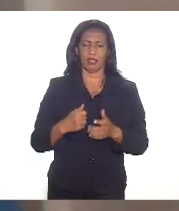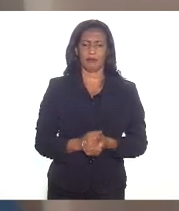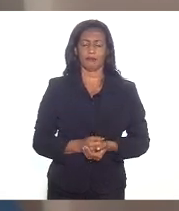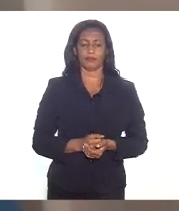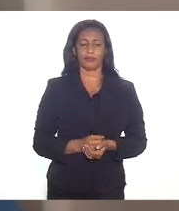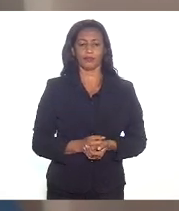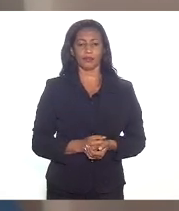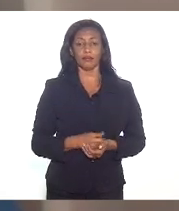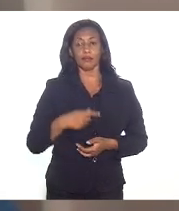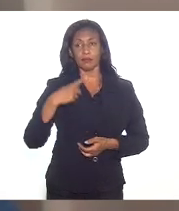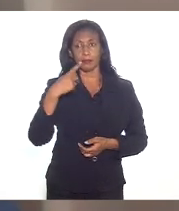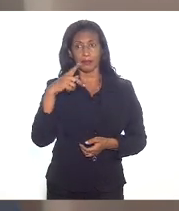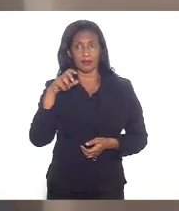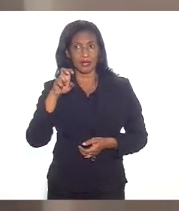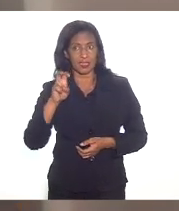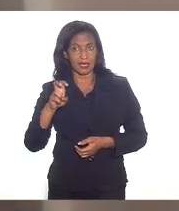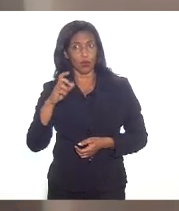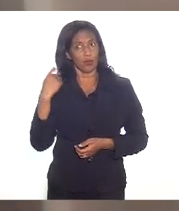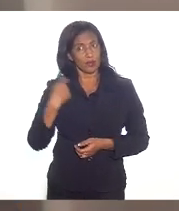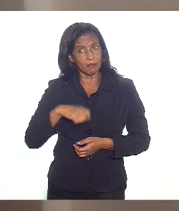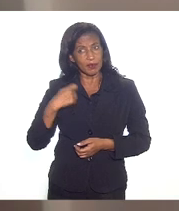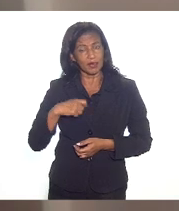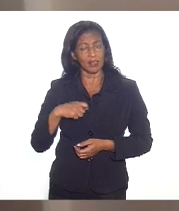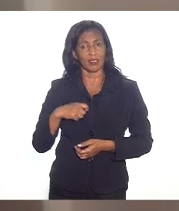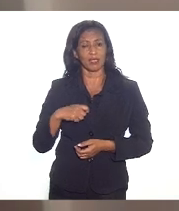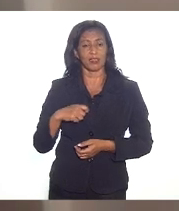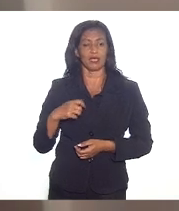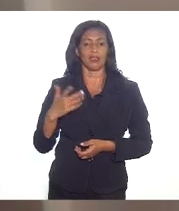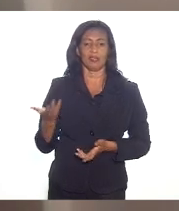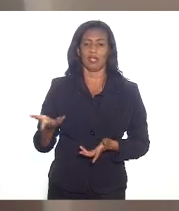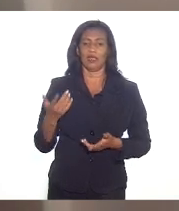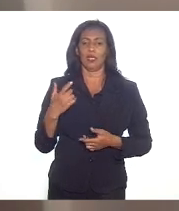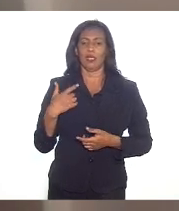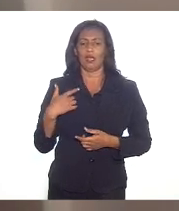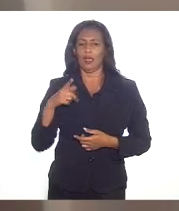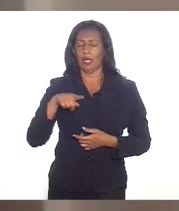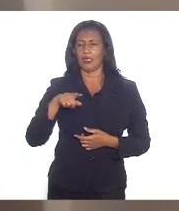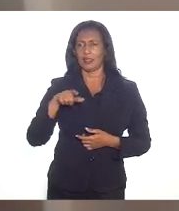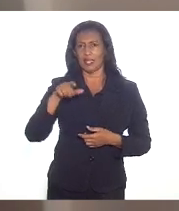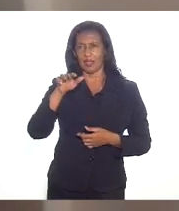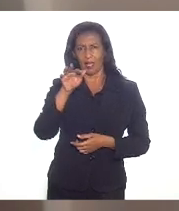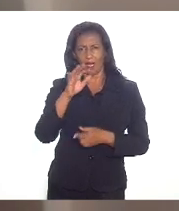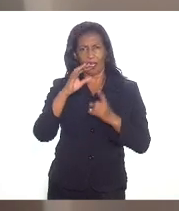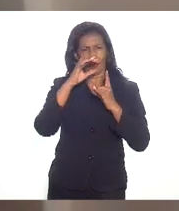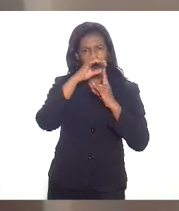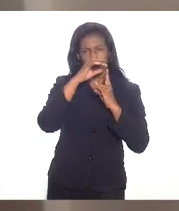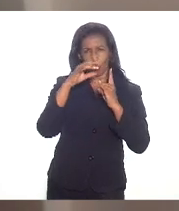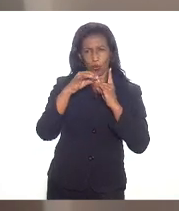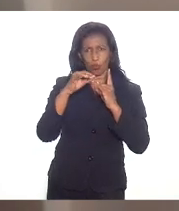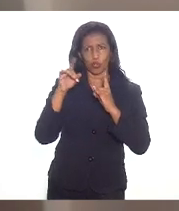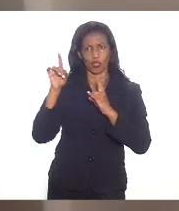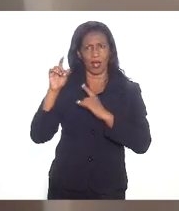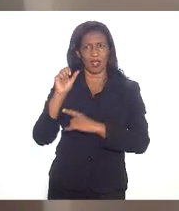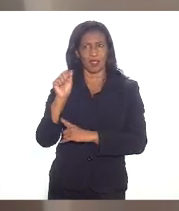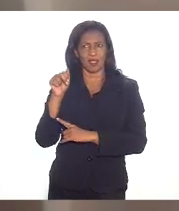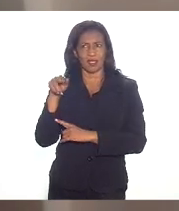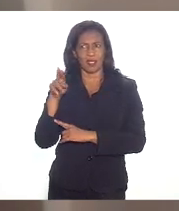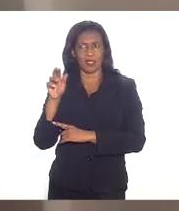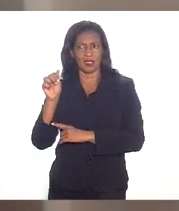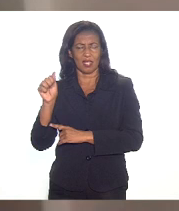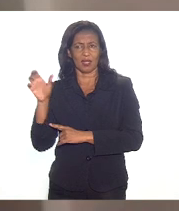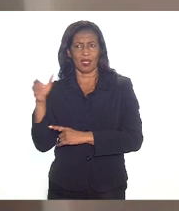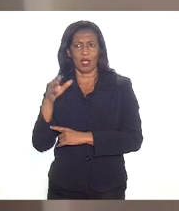P5 você precisa levar a atividade produtiva. Então, eu saúdo essa planta nova da Fiocruz ali em Santa Cruz. Nós temos um terminal